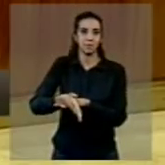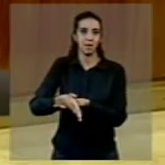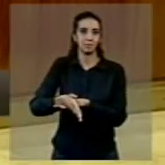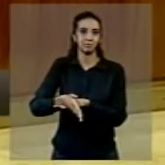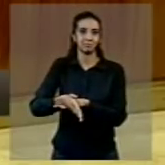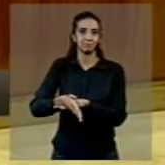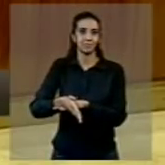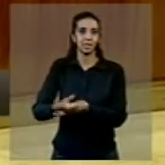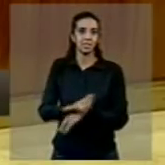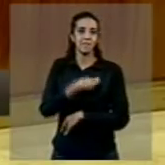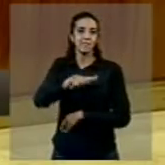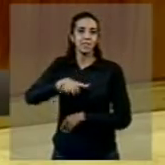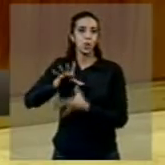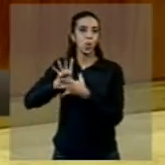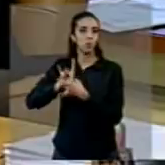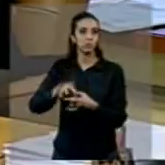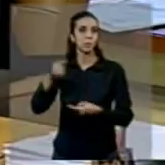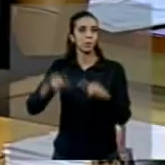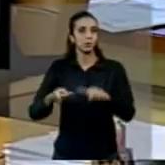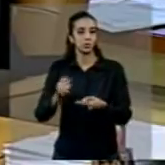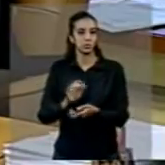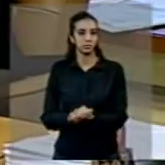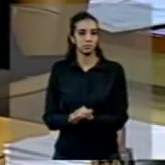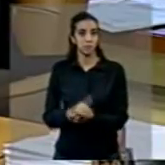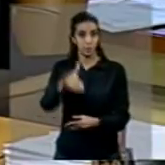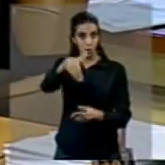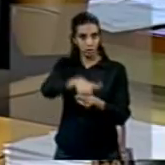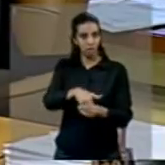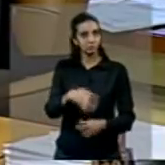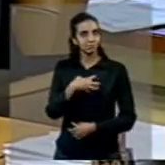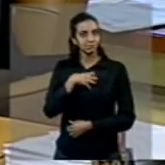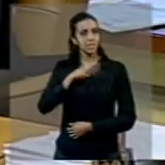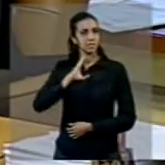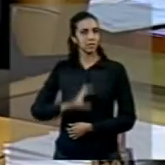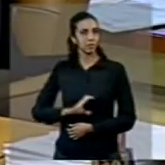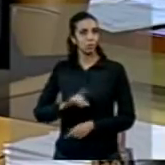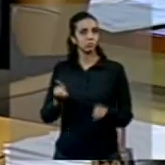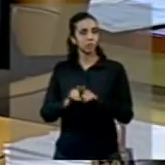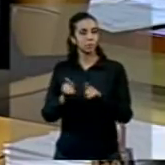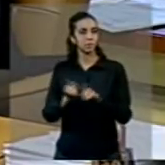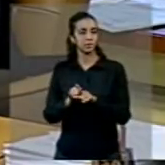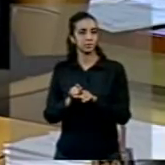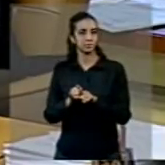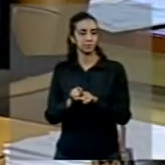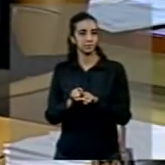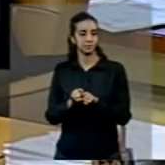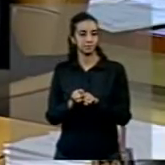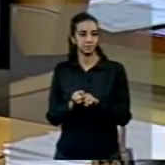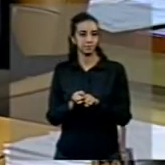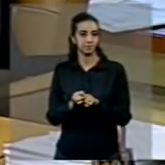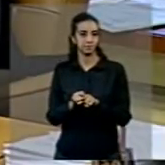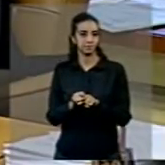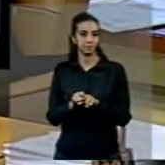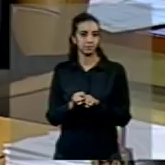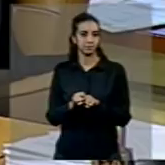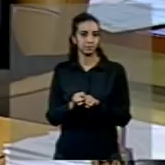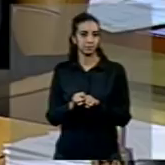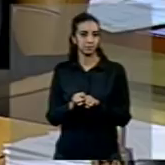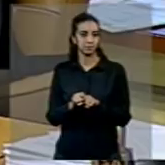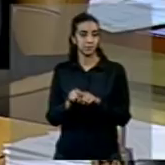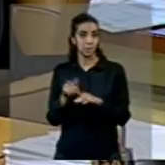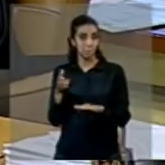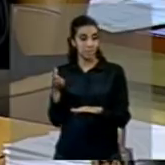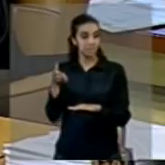da vida política. Votar nos faz cidadãos e participar, entre aspas, com o